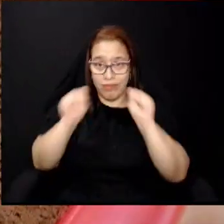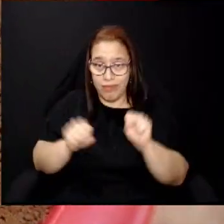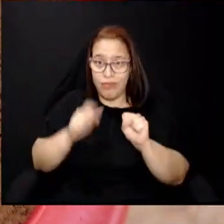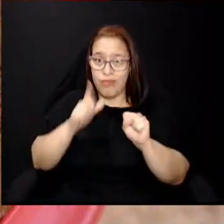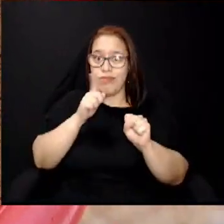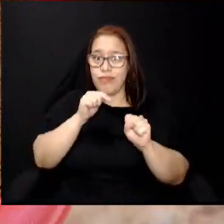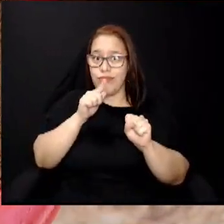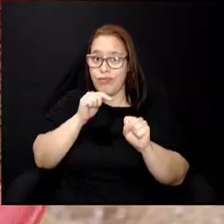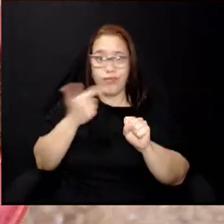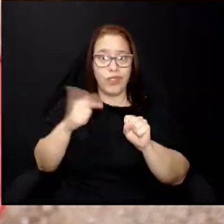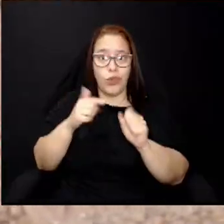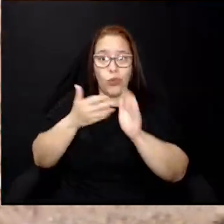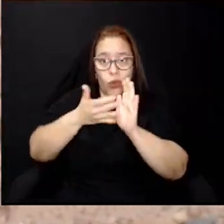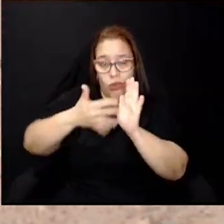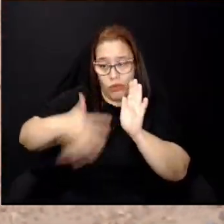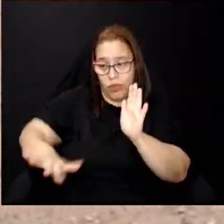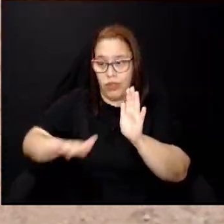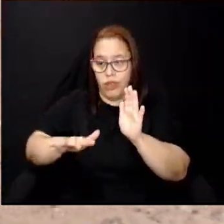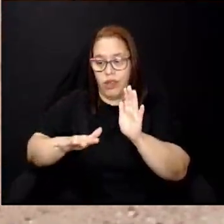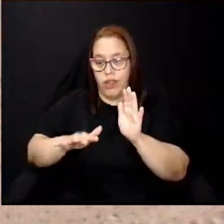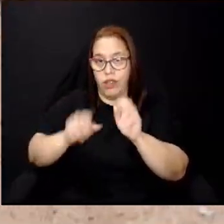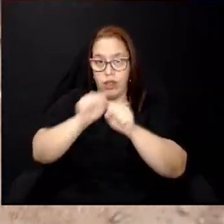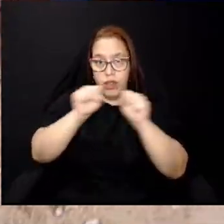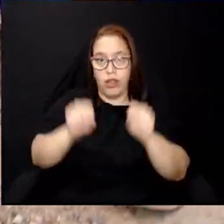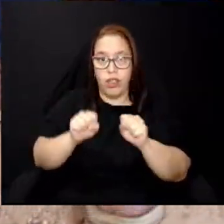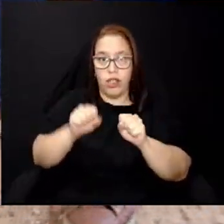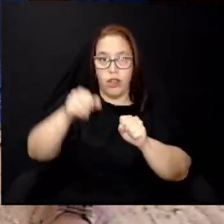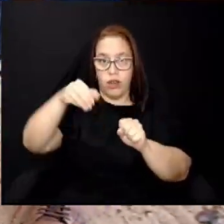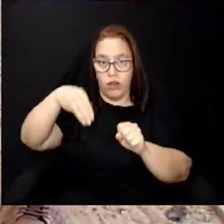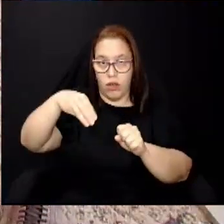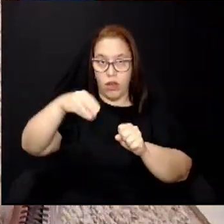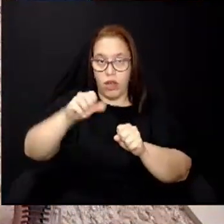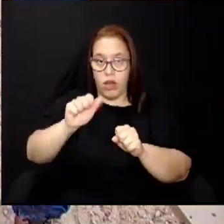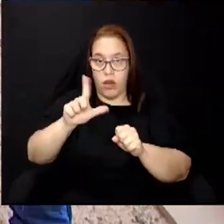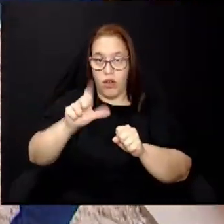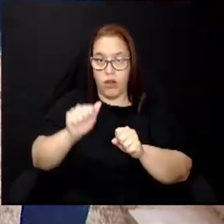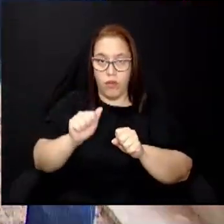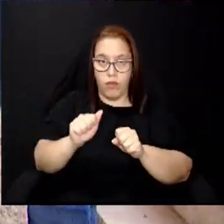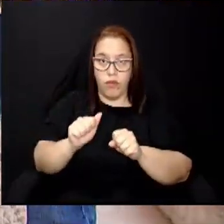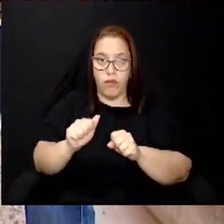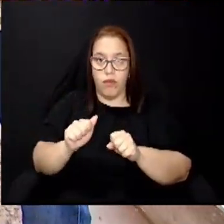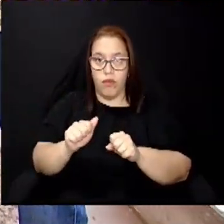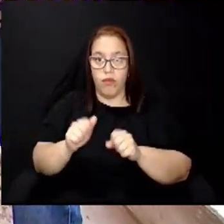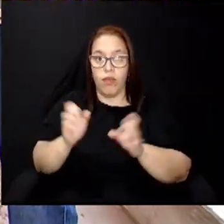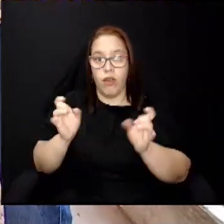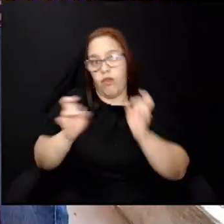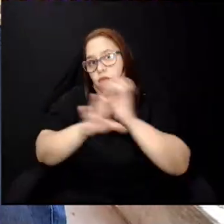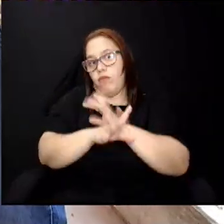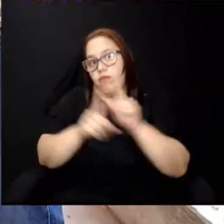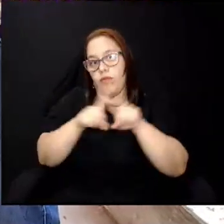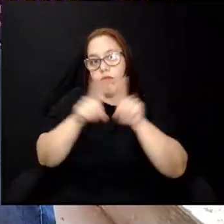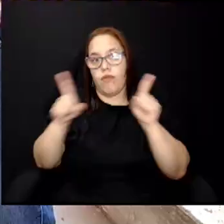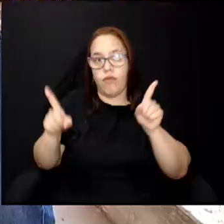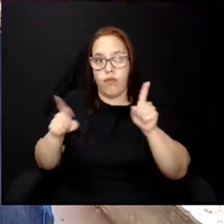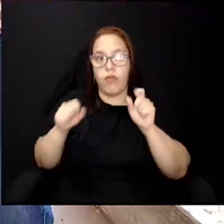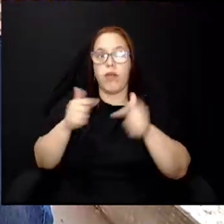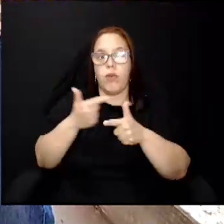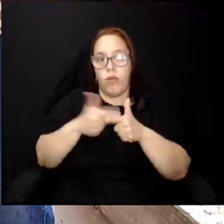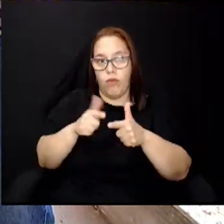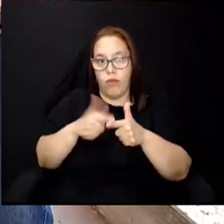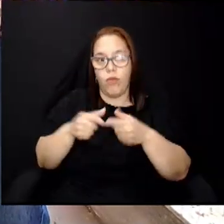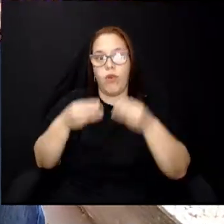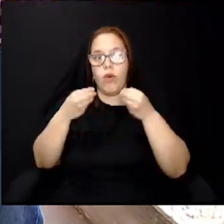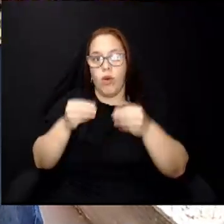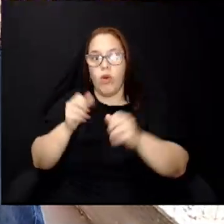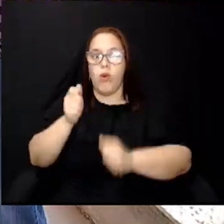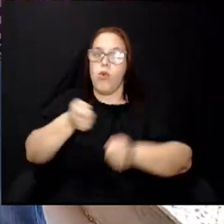vazar mais ali com o sistema de mola, né? Tudo bem que hoje vem pronto, mas pode dar problema. Como que eu faço um ajuste fino ali